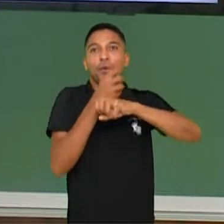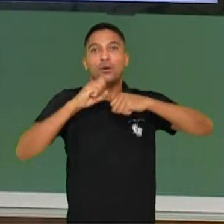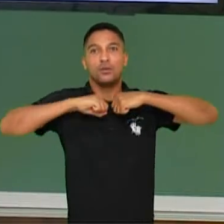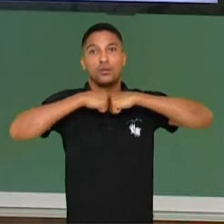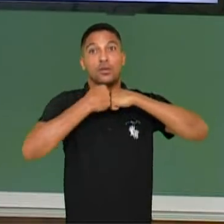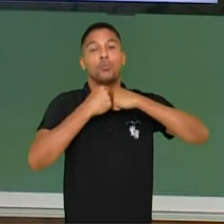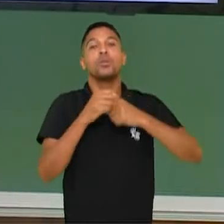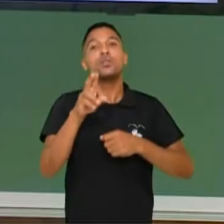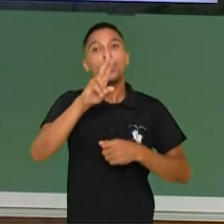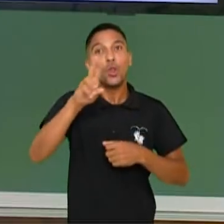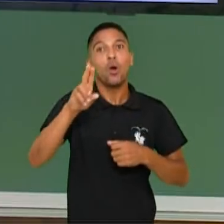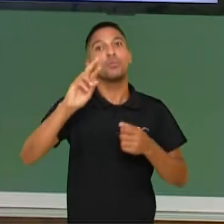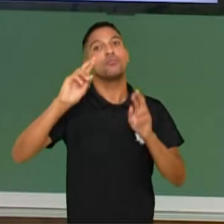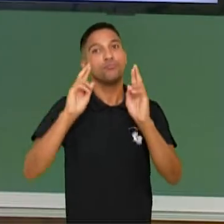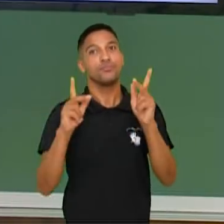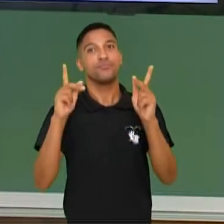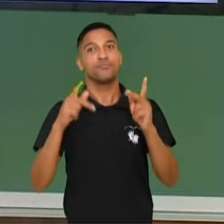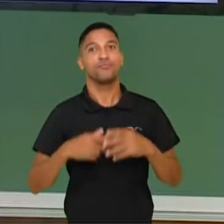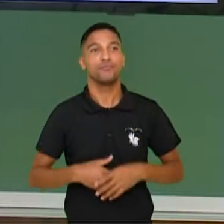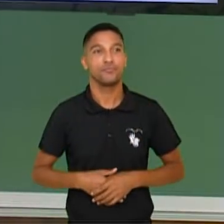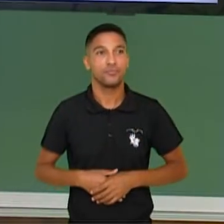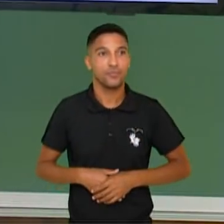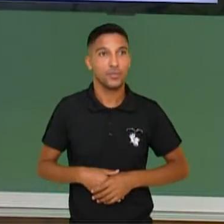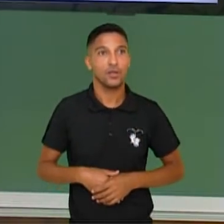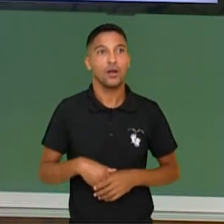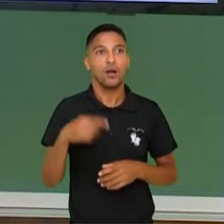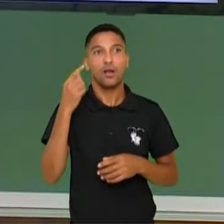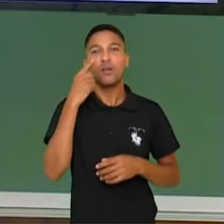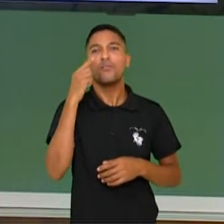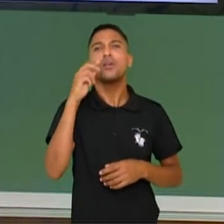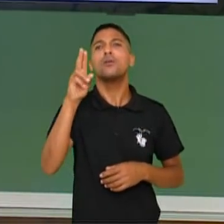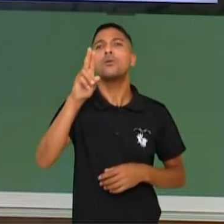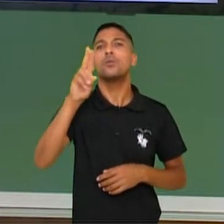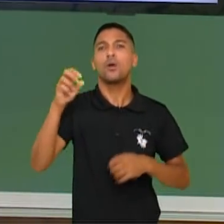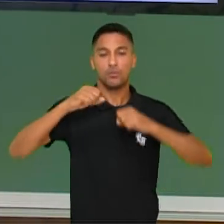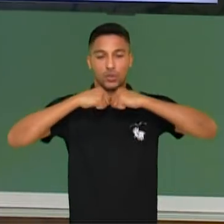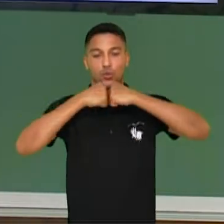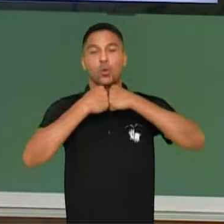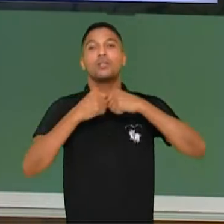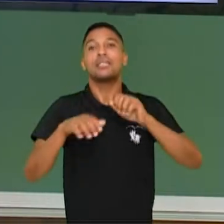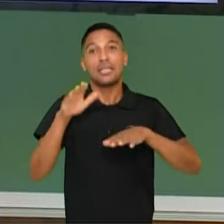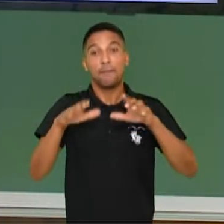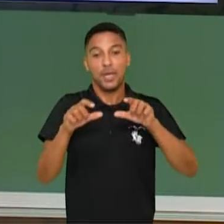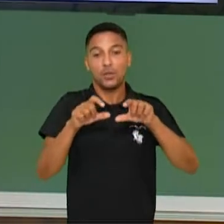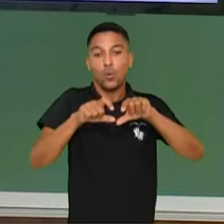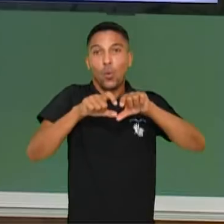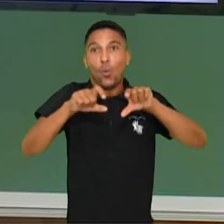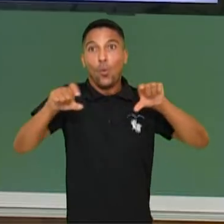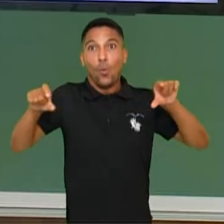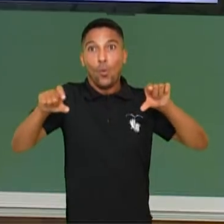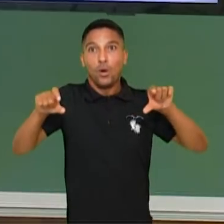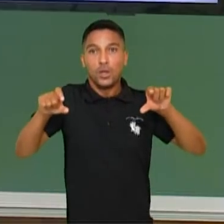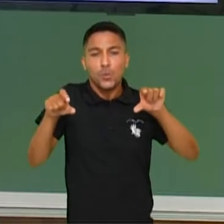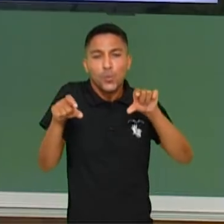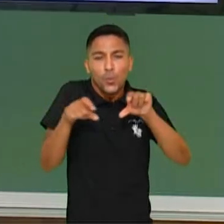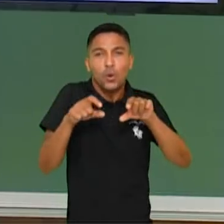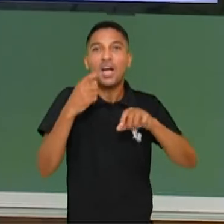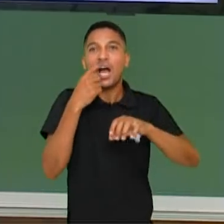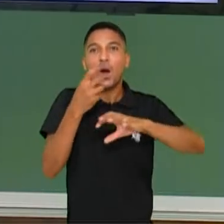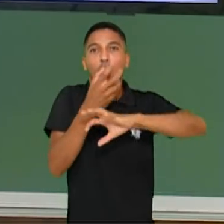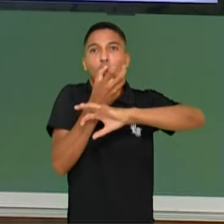de acordo com o formato. Então os ossos podem ser classificados de acordo com o seu tamanho e formato. Os